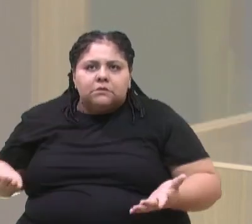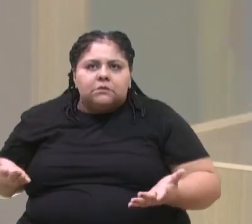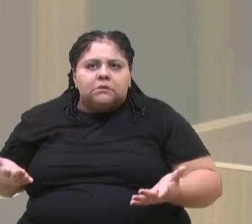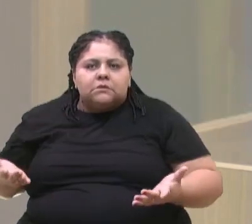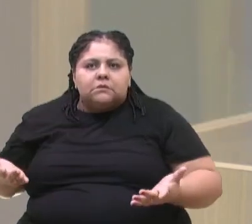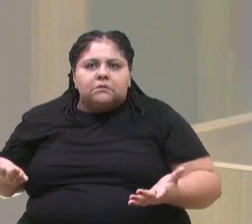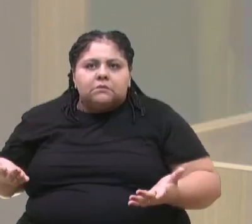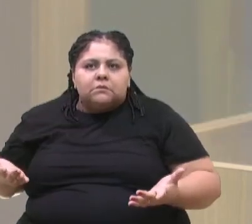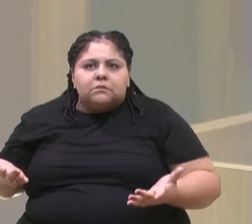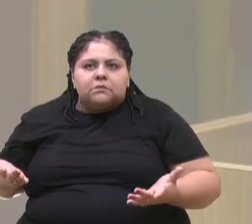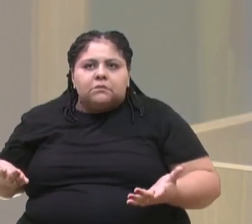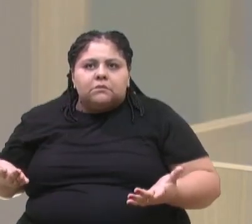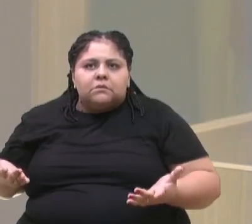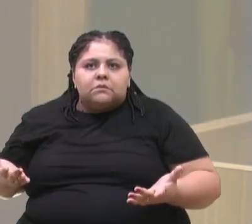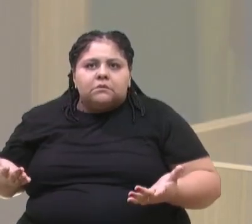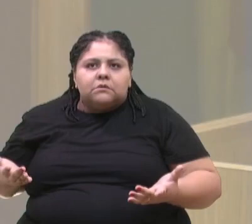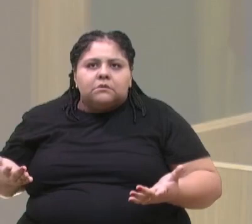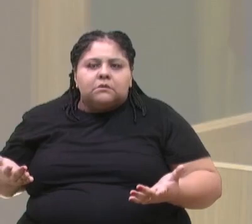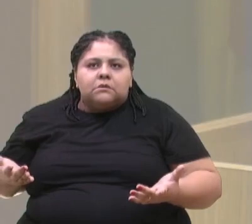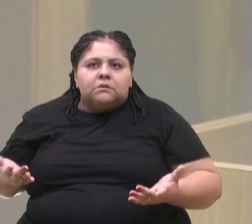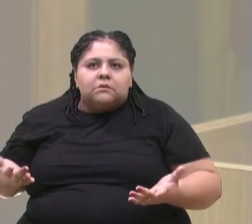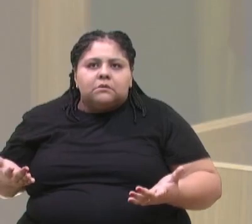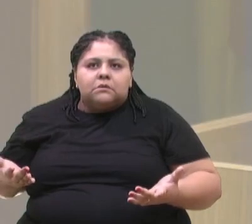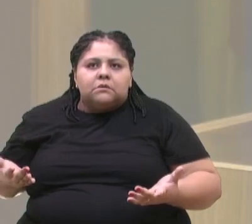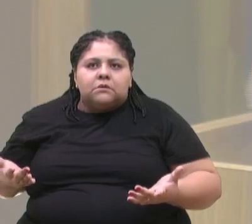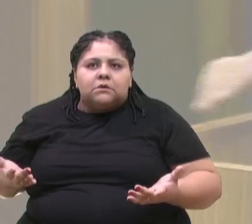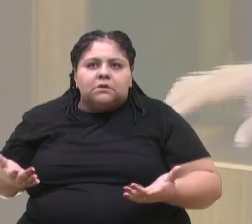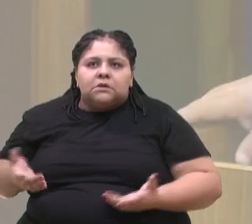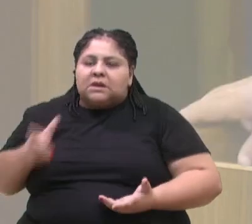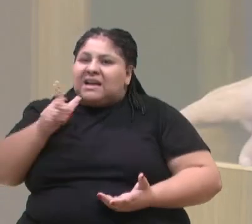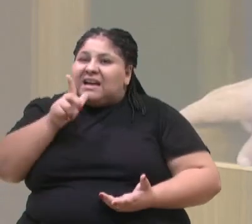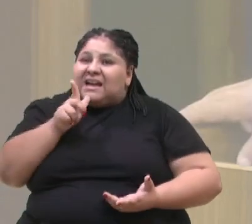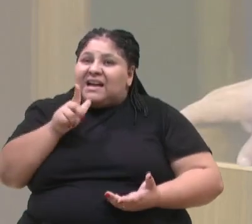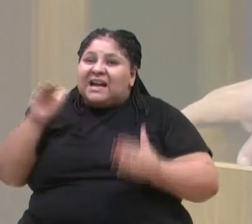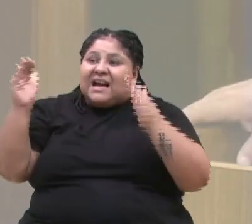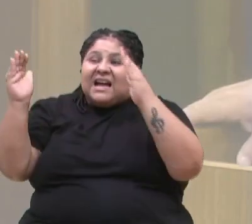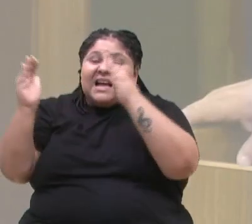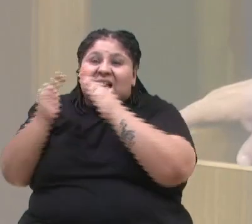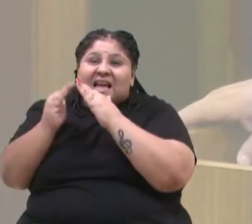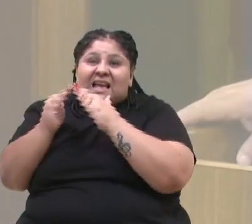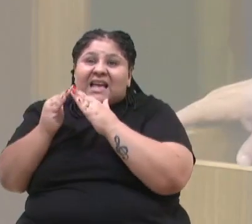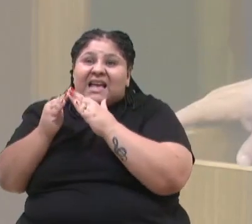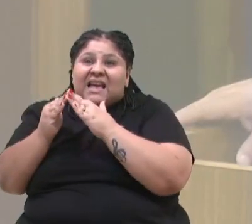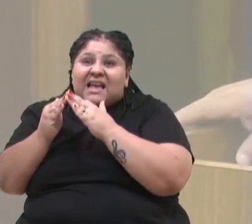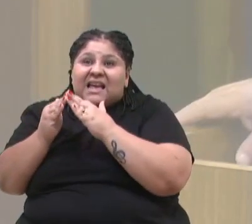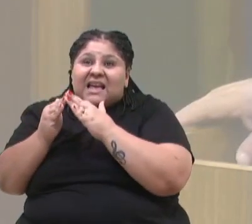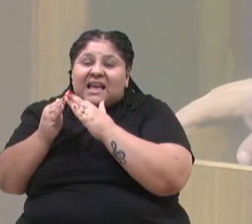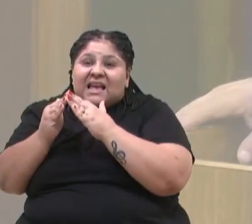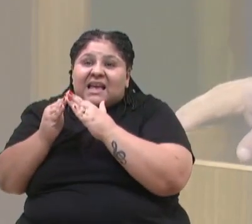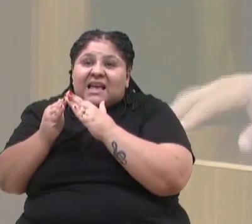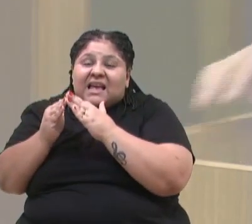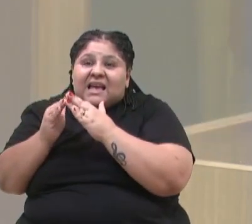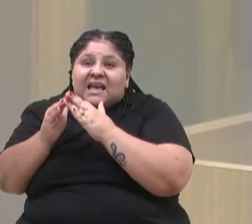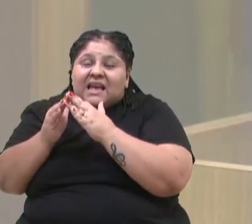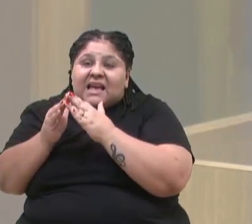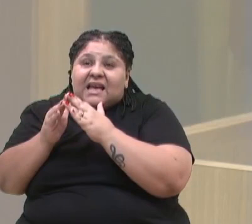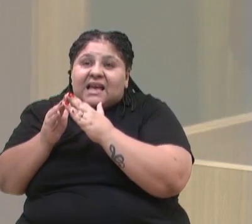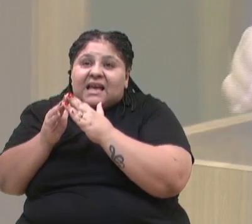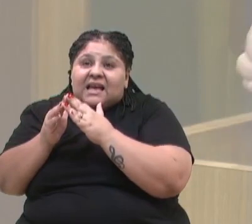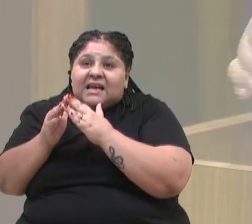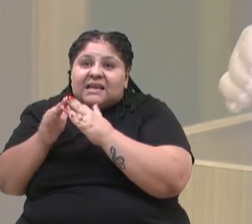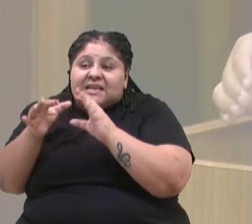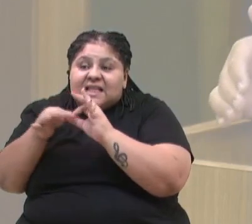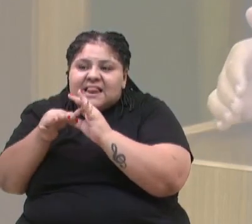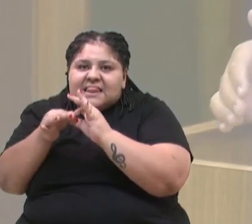tem, assim, é para desobstruir o vão, para desobstruir. A prefeitura indenizou